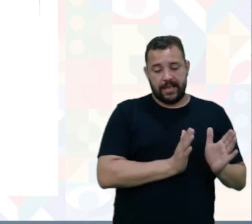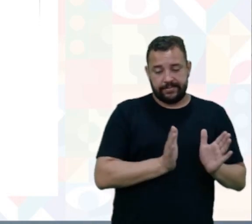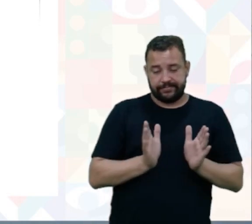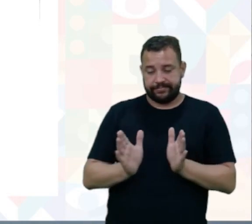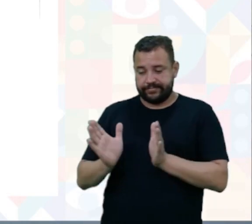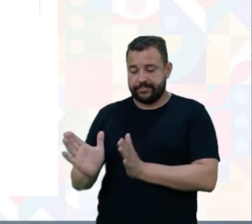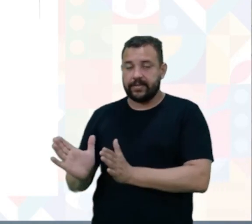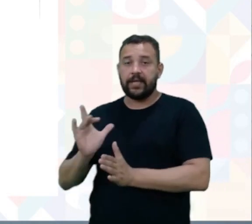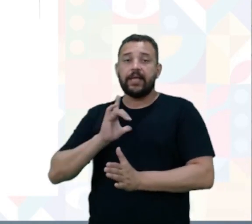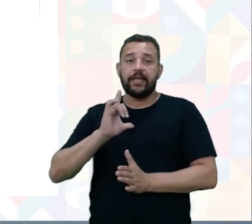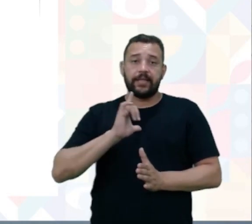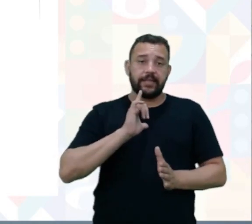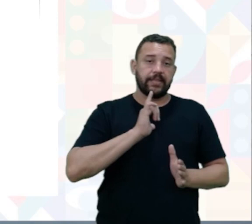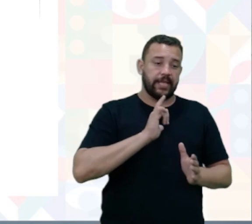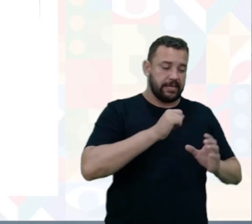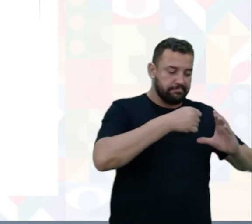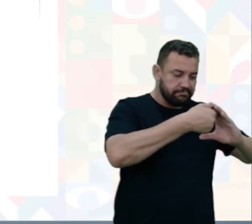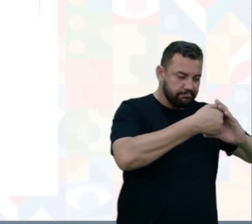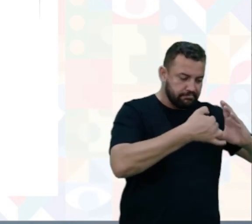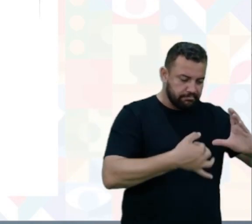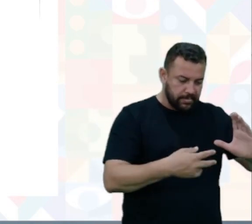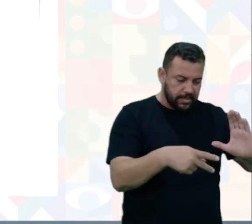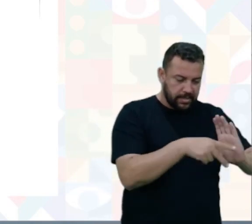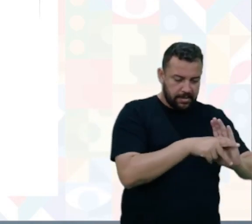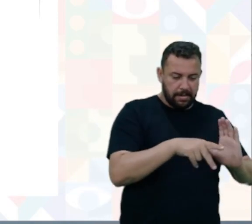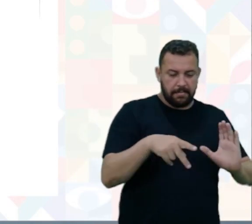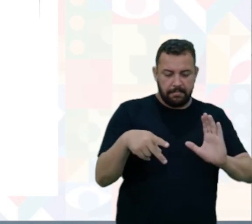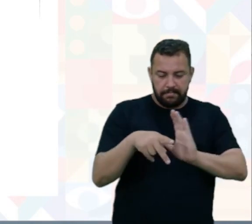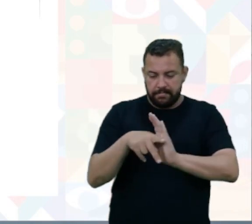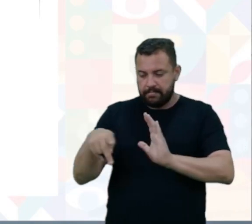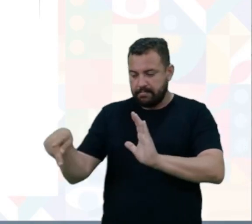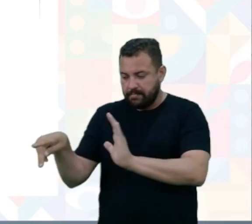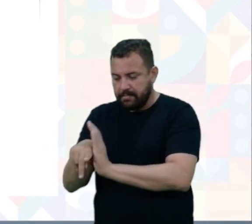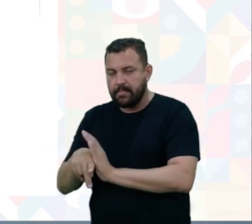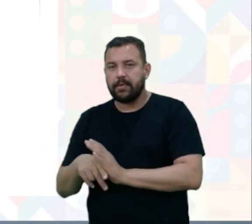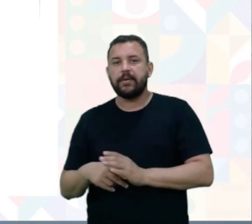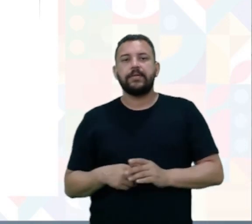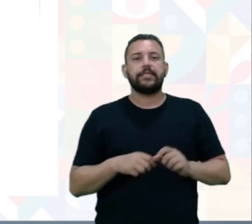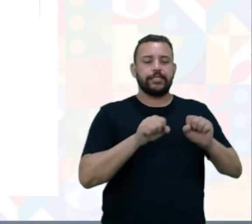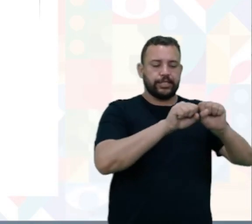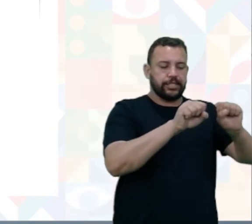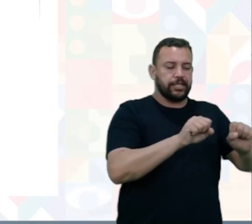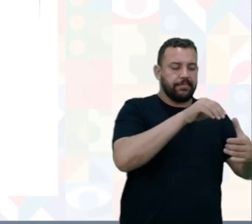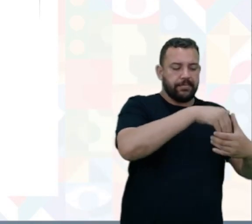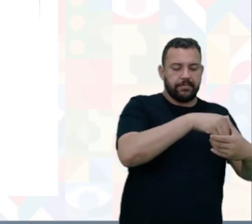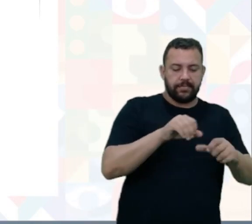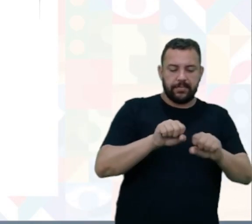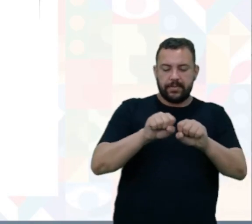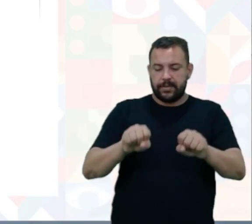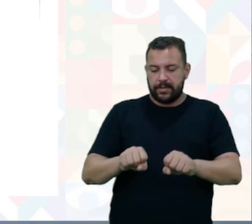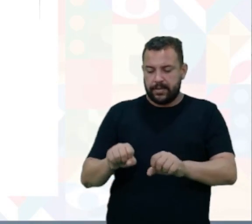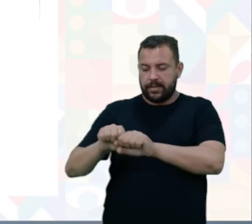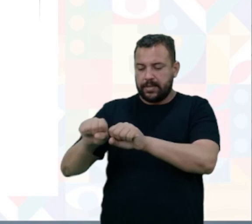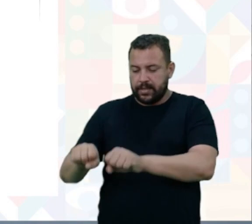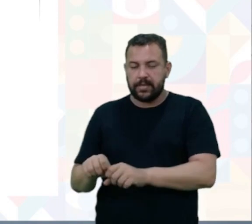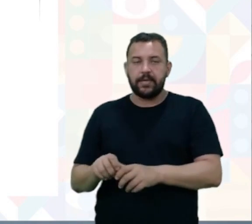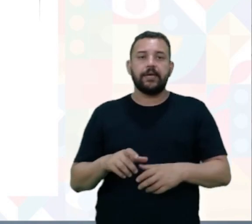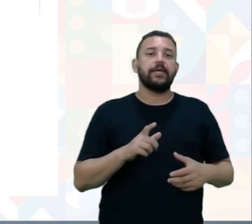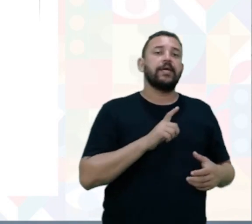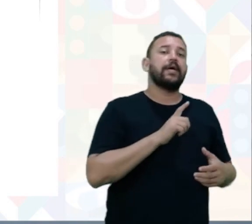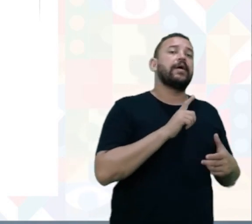etapas, elas possuem subsistemas, né? Que, segundo Dumas, se referem ao controle de estoque, que